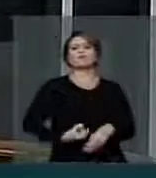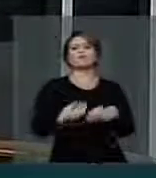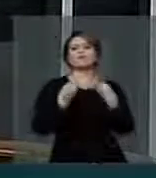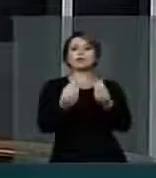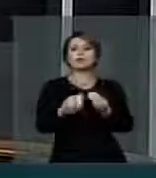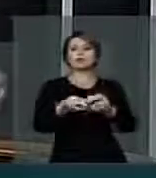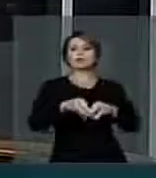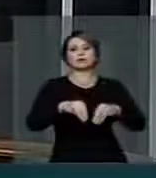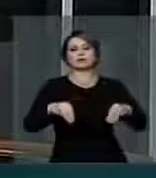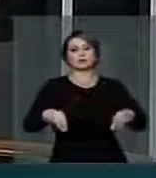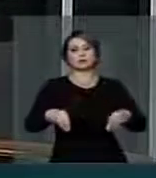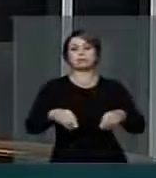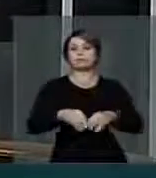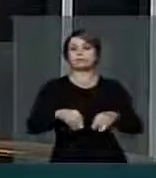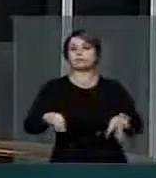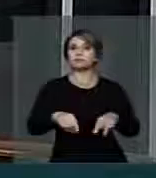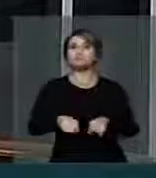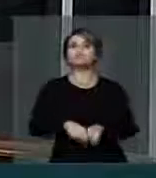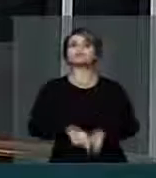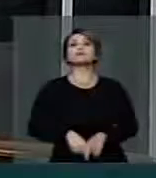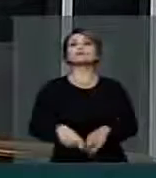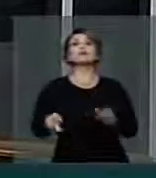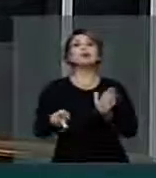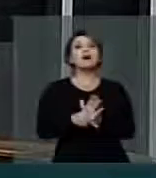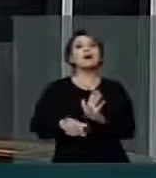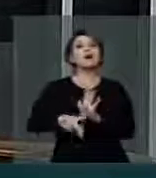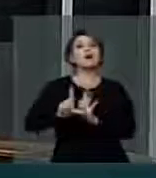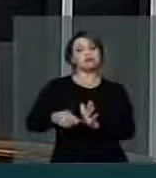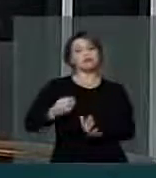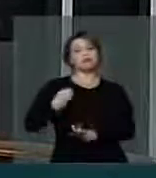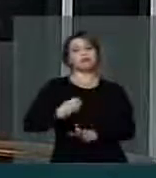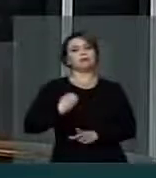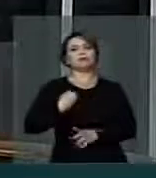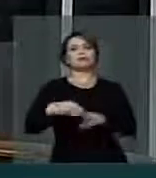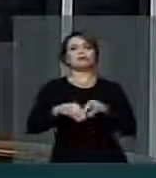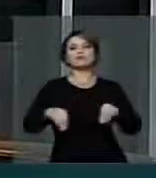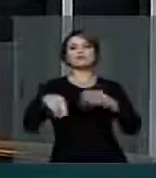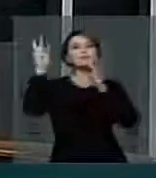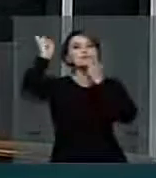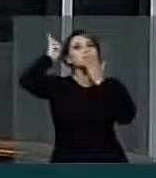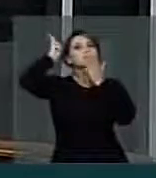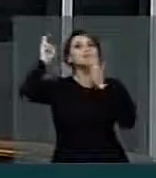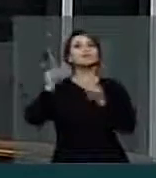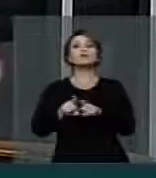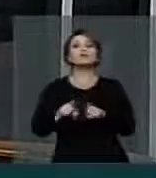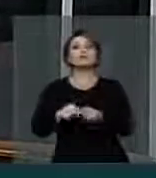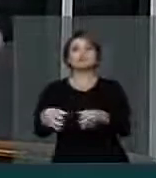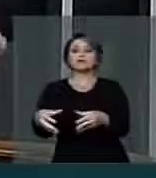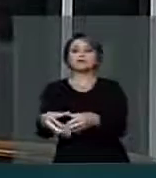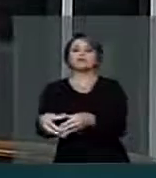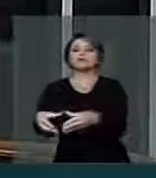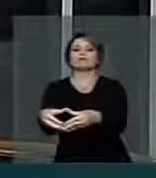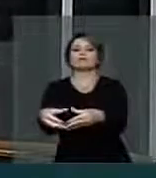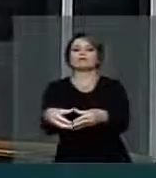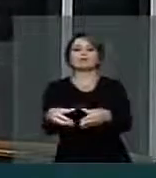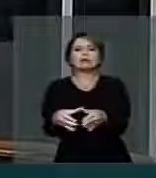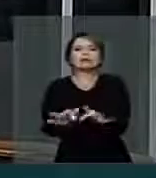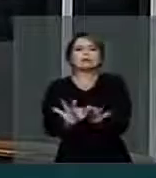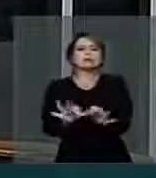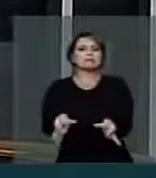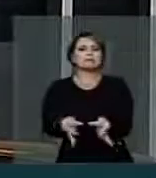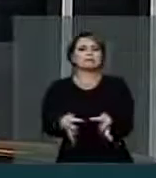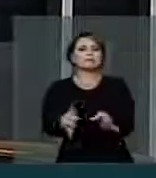terras, entregou as terras dos indígenas, confinou esses índios em pequenas